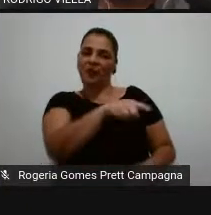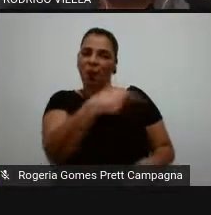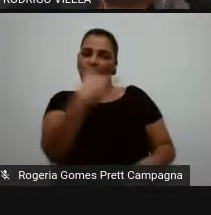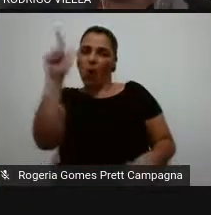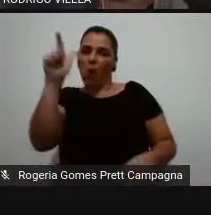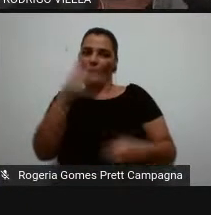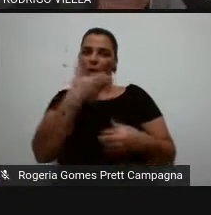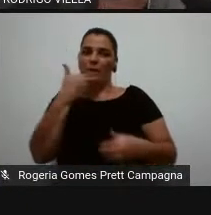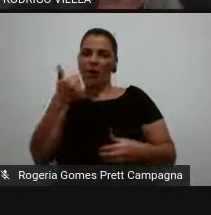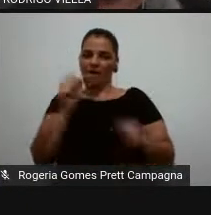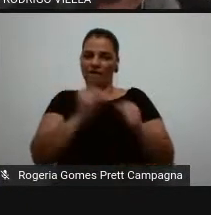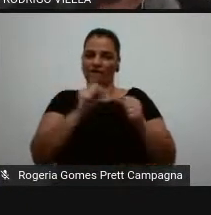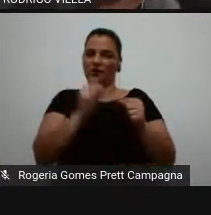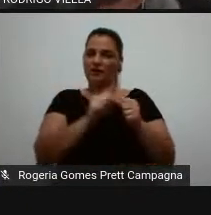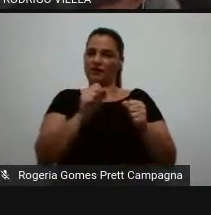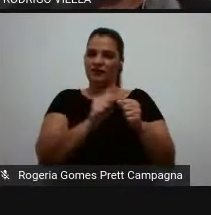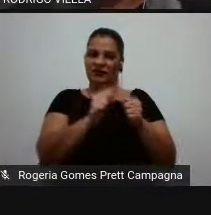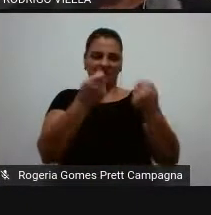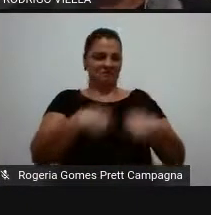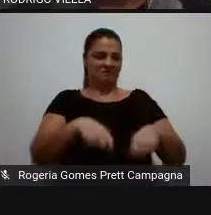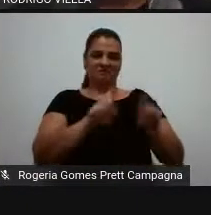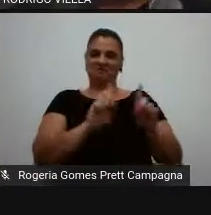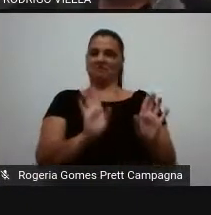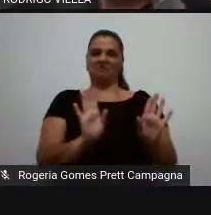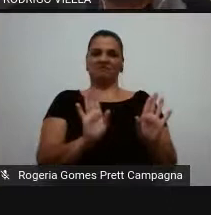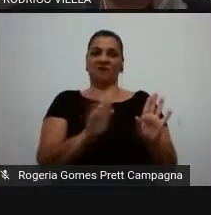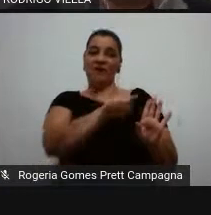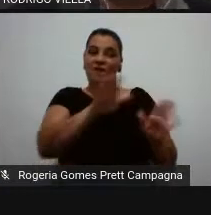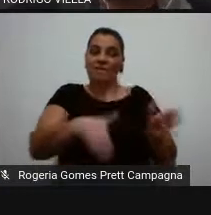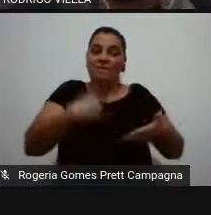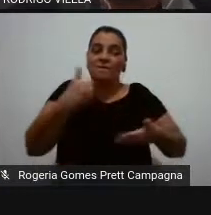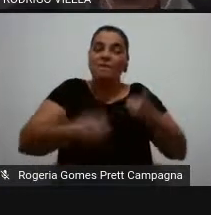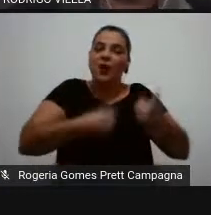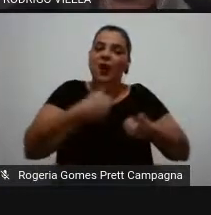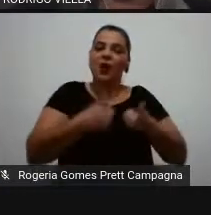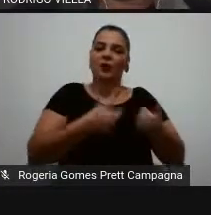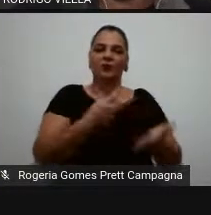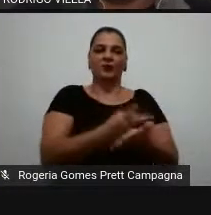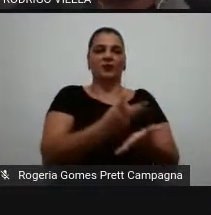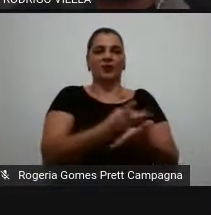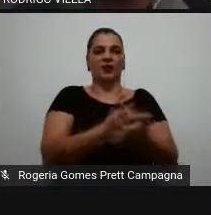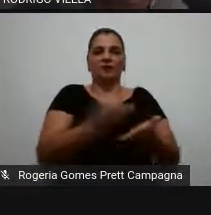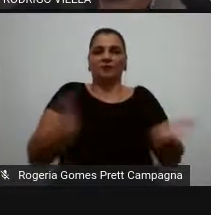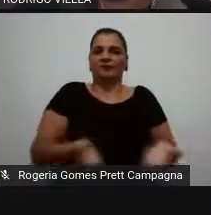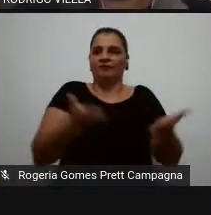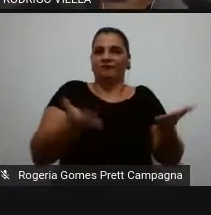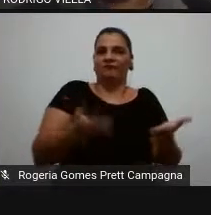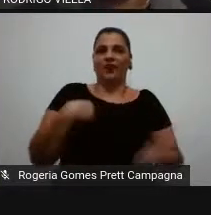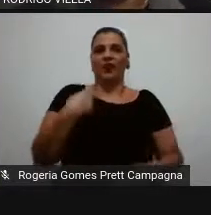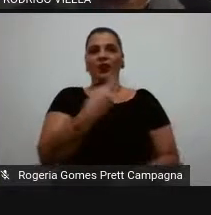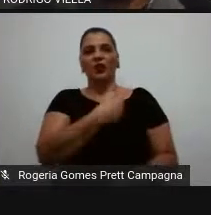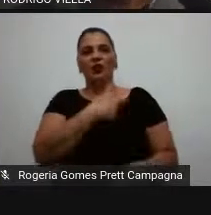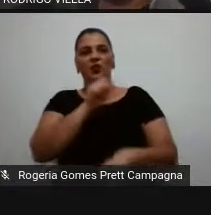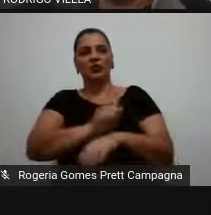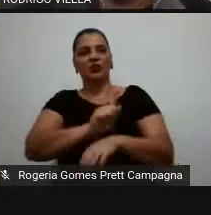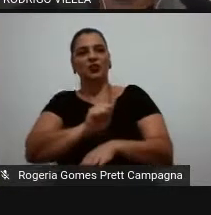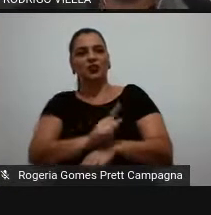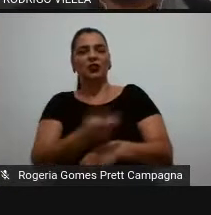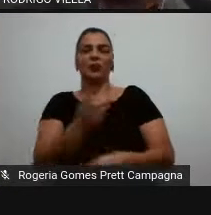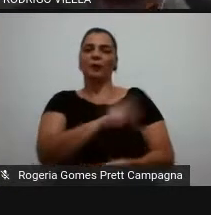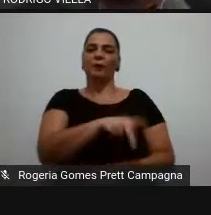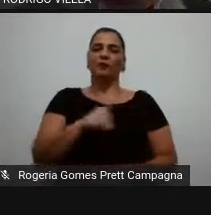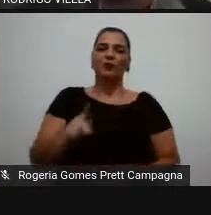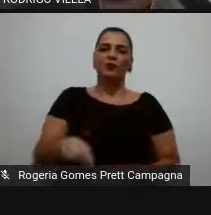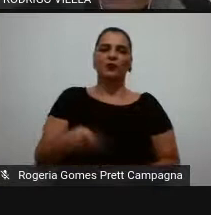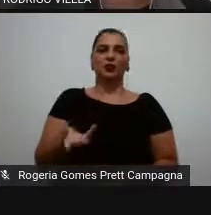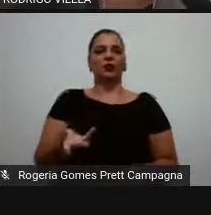condições melhores para fazer melhor ainda. Que a gente possa, cada um de nós, os gestores, professores,